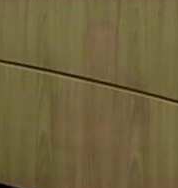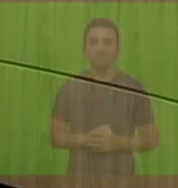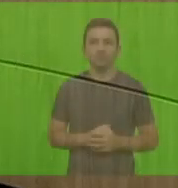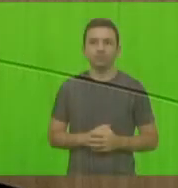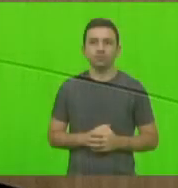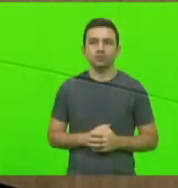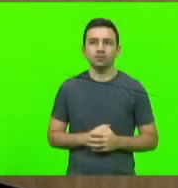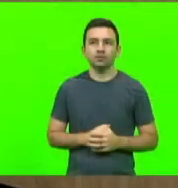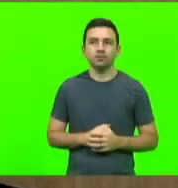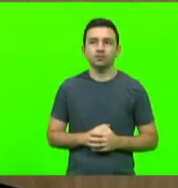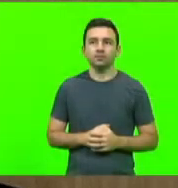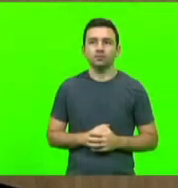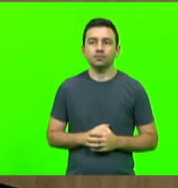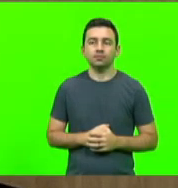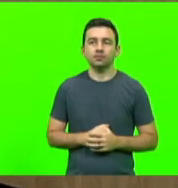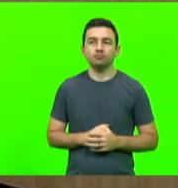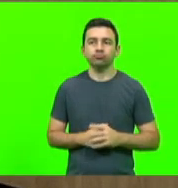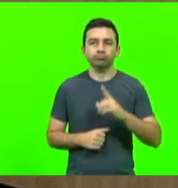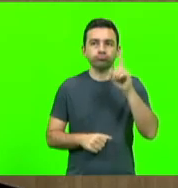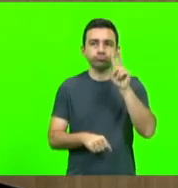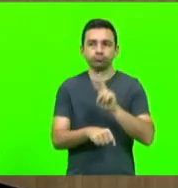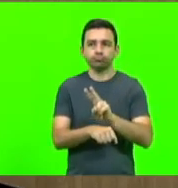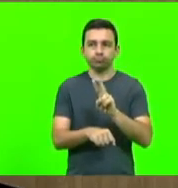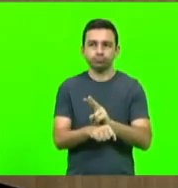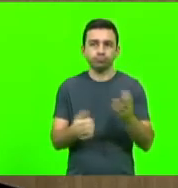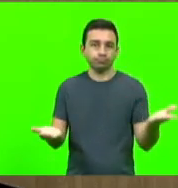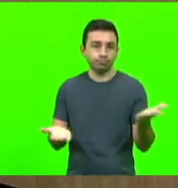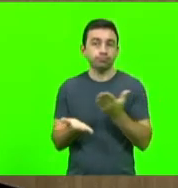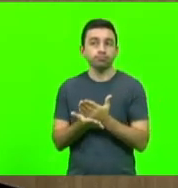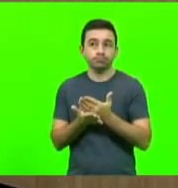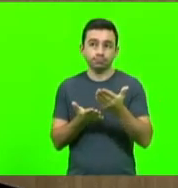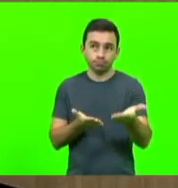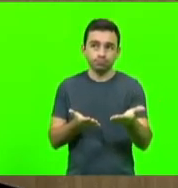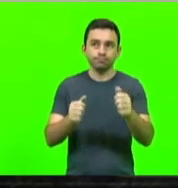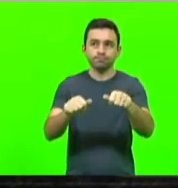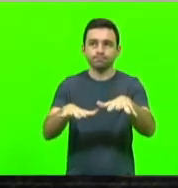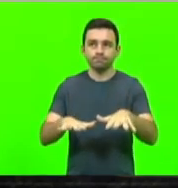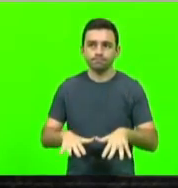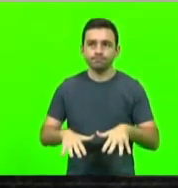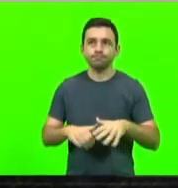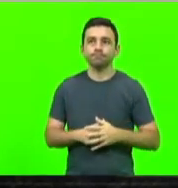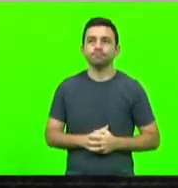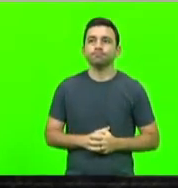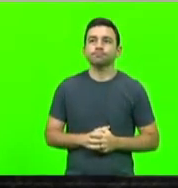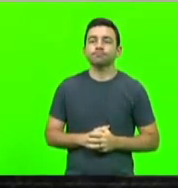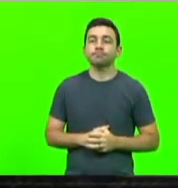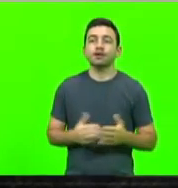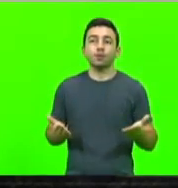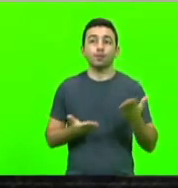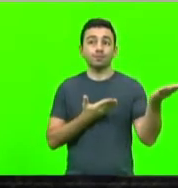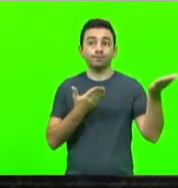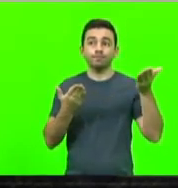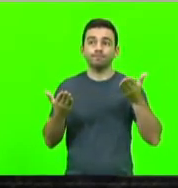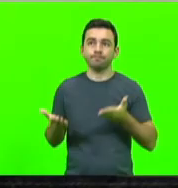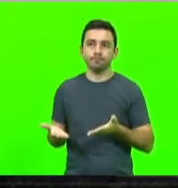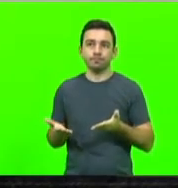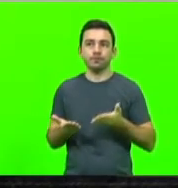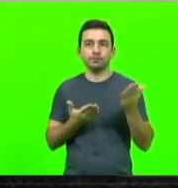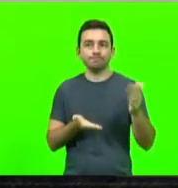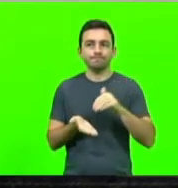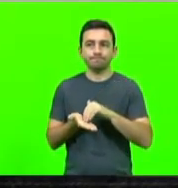Sob a proteção de Deus, declaro aberta a presente sessão. Convido o senhor